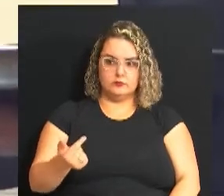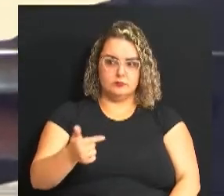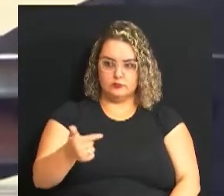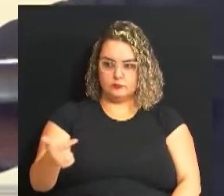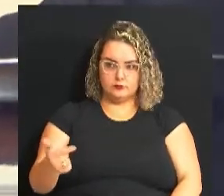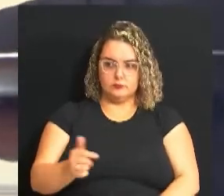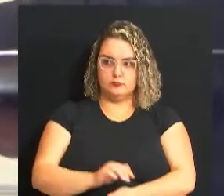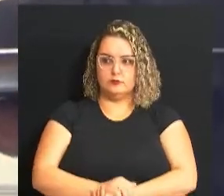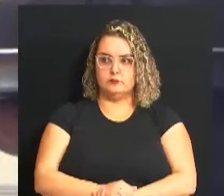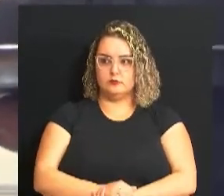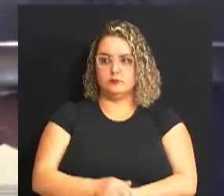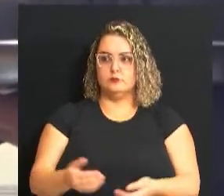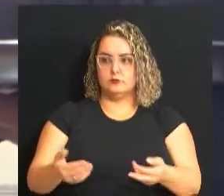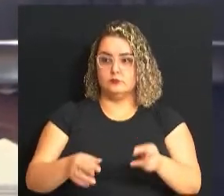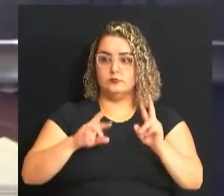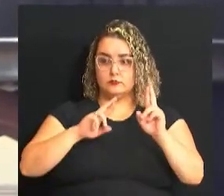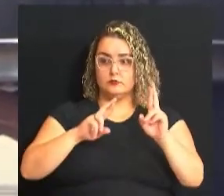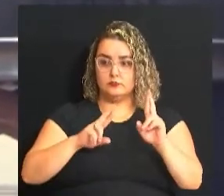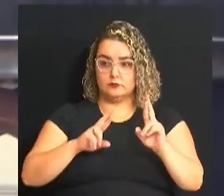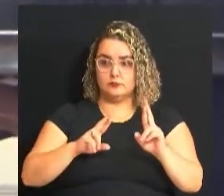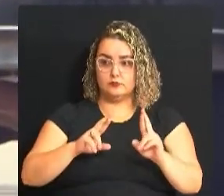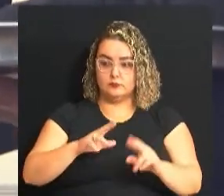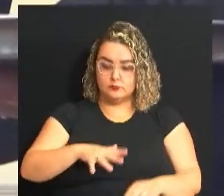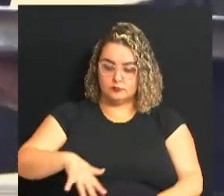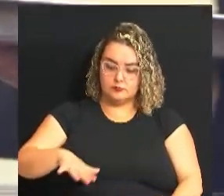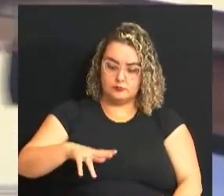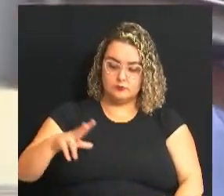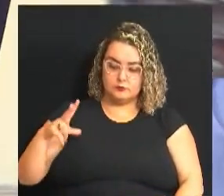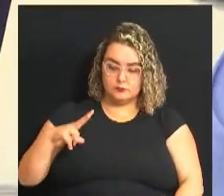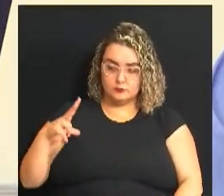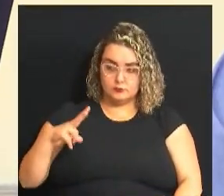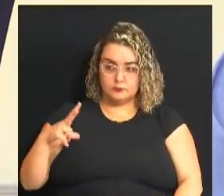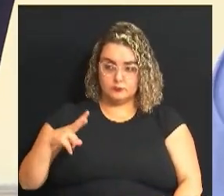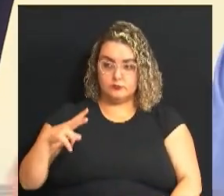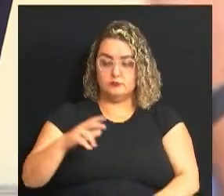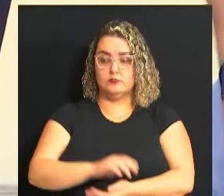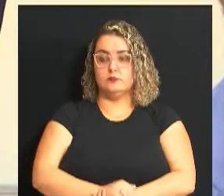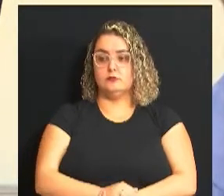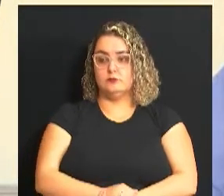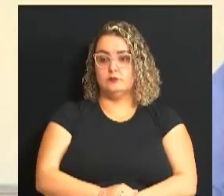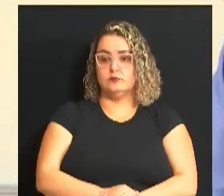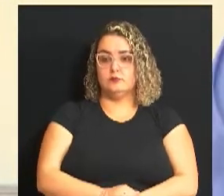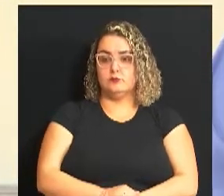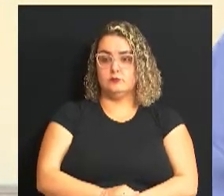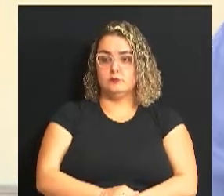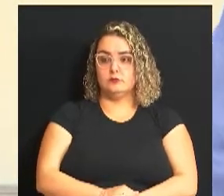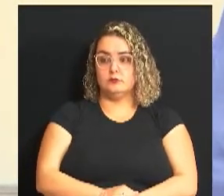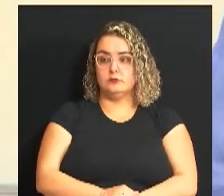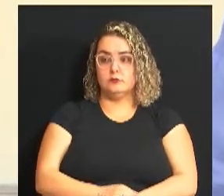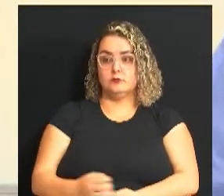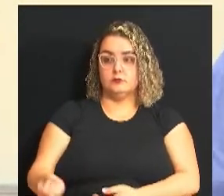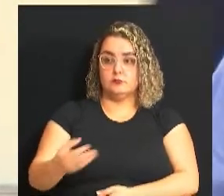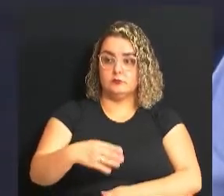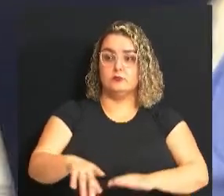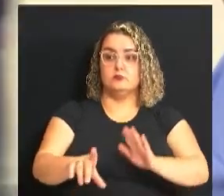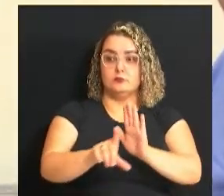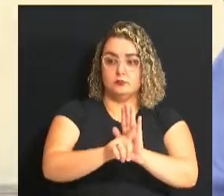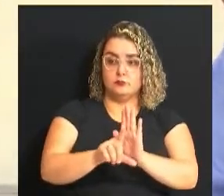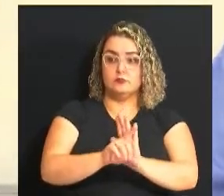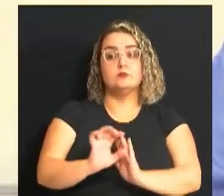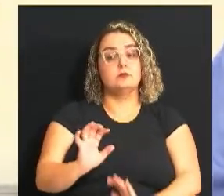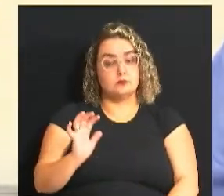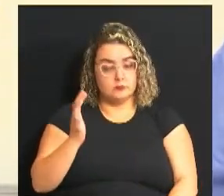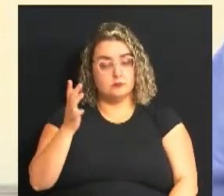a esperança é que o setor privado, né, agora com essa nova legislação, e isso está